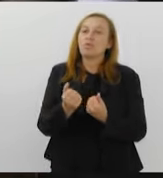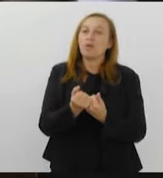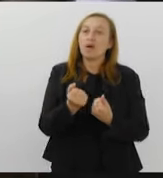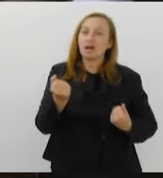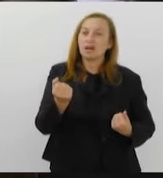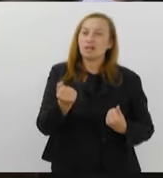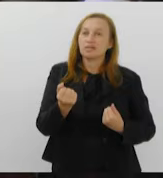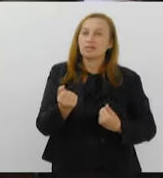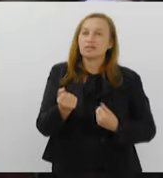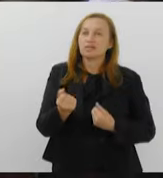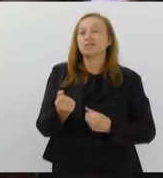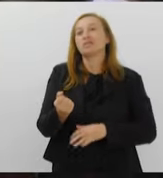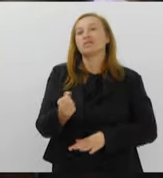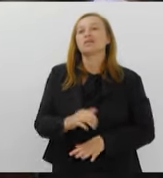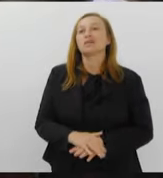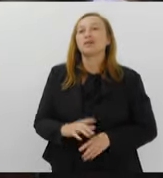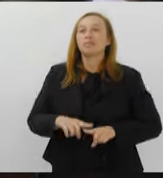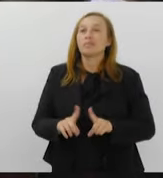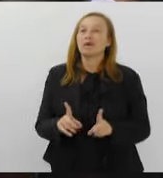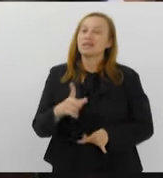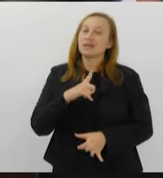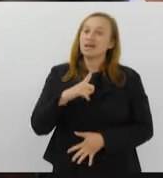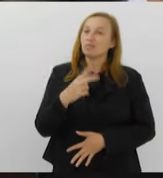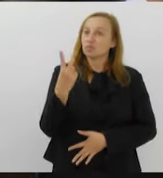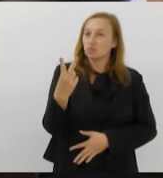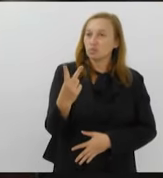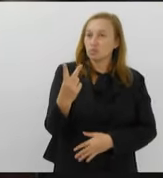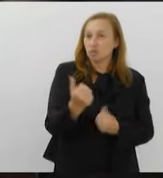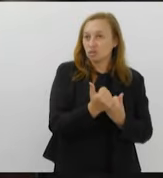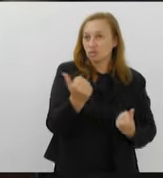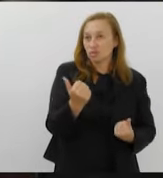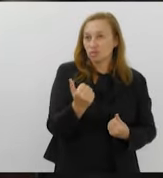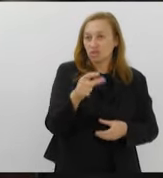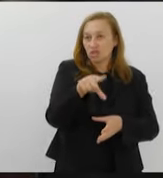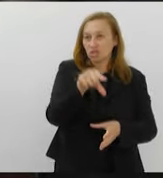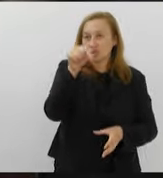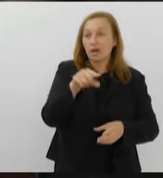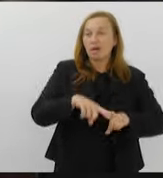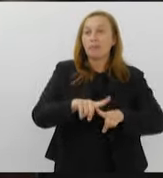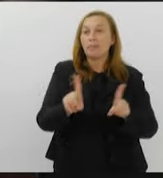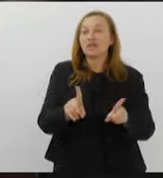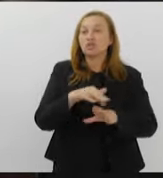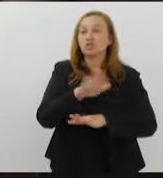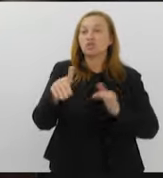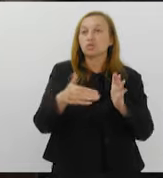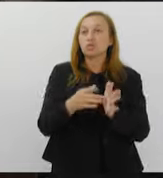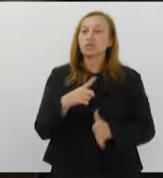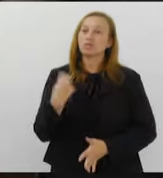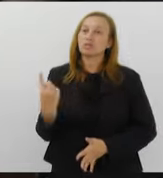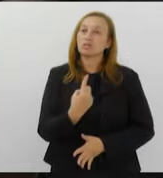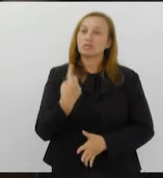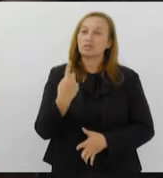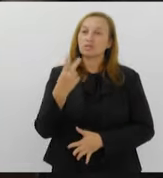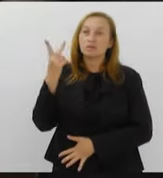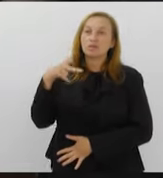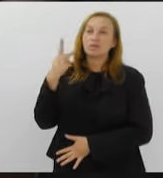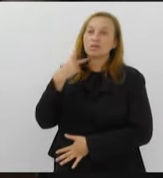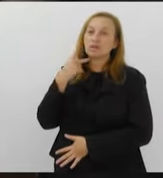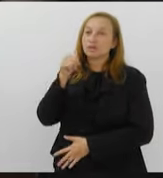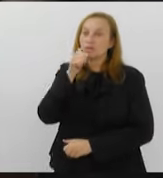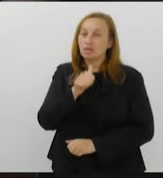volto a reafirmar que teremos duas adjuntas eleitas, mas todas nós seremos procuradoras da